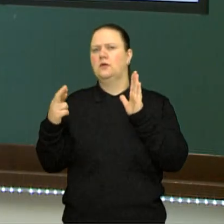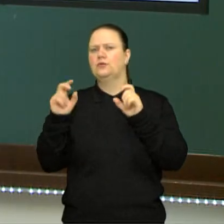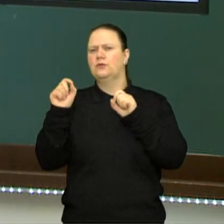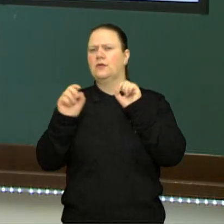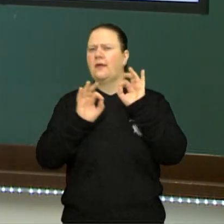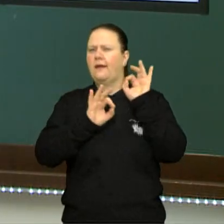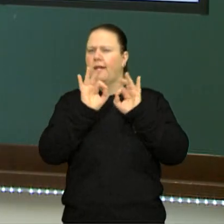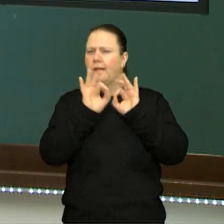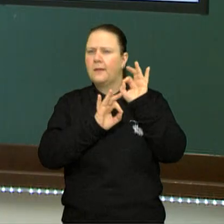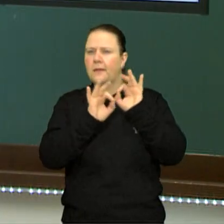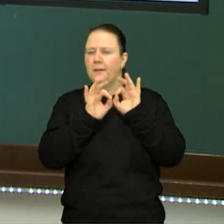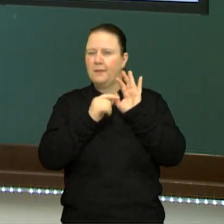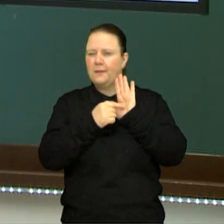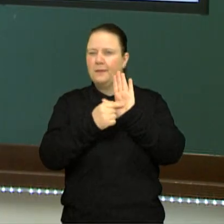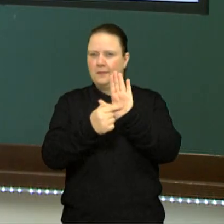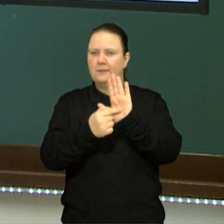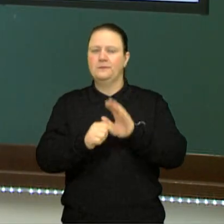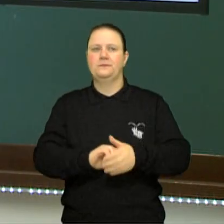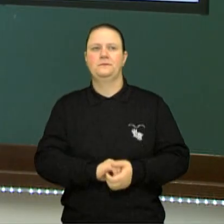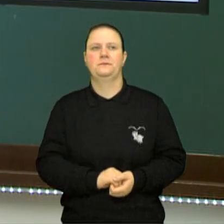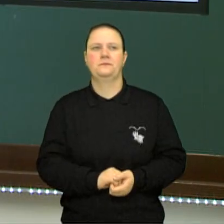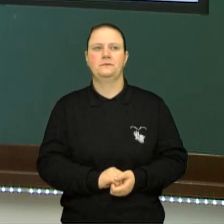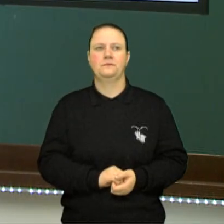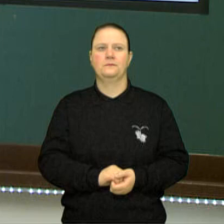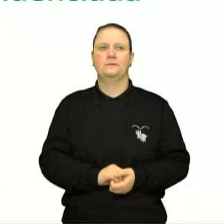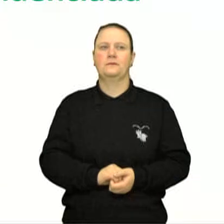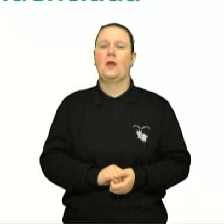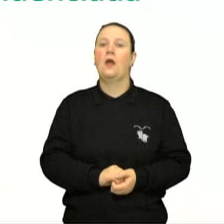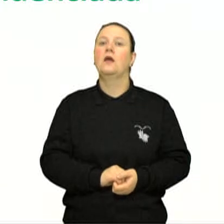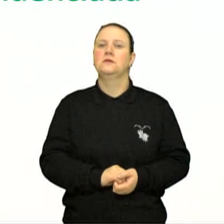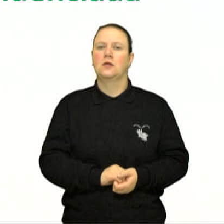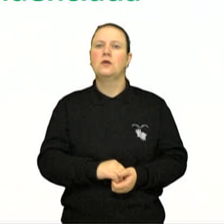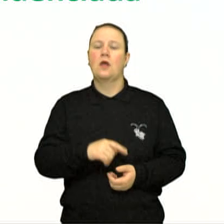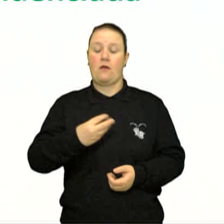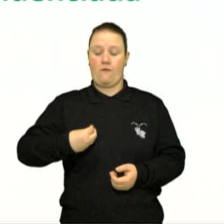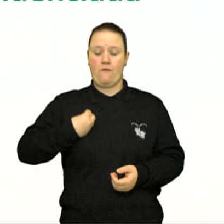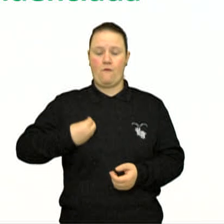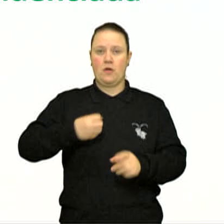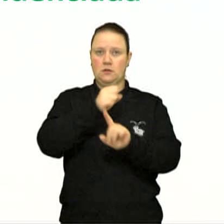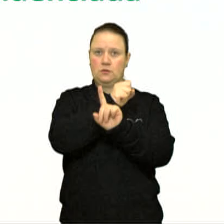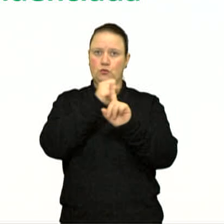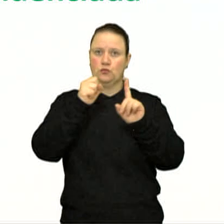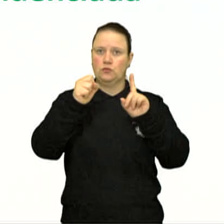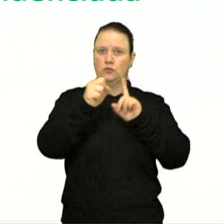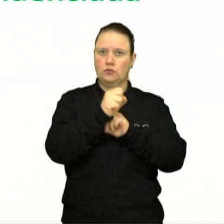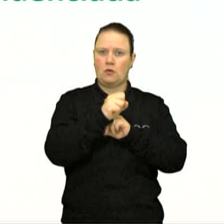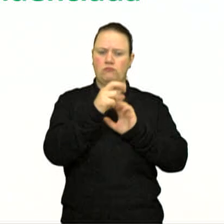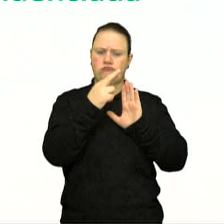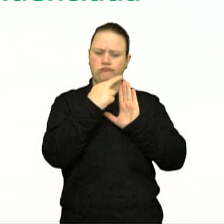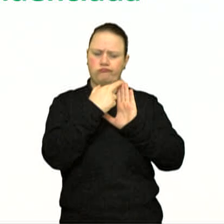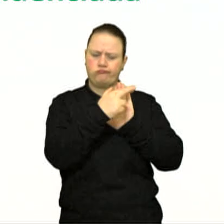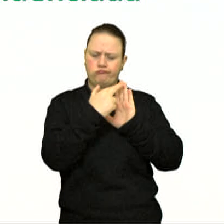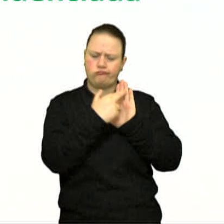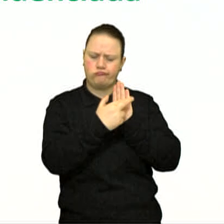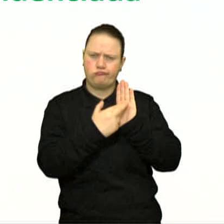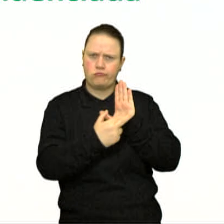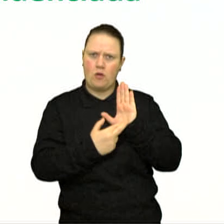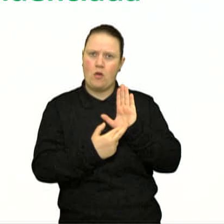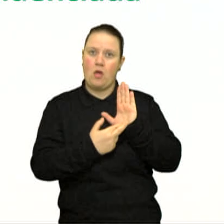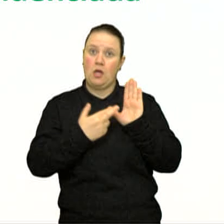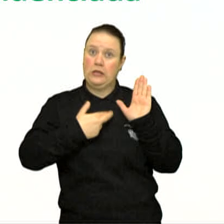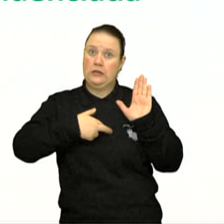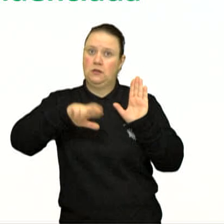preparou para vocês, né? Então, boa parte da vida social é regulada pelas normas